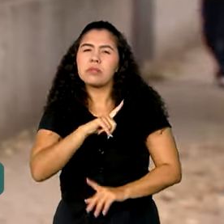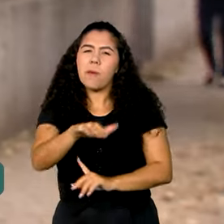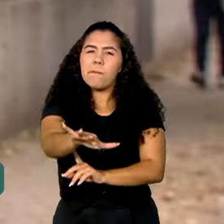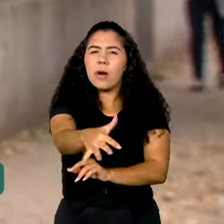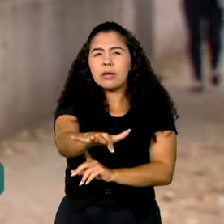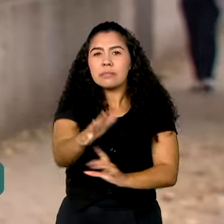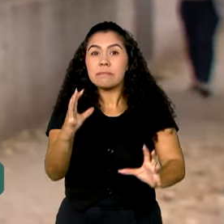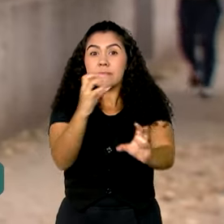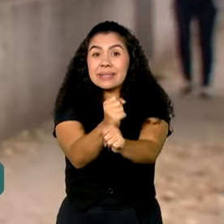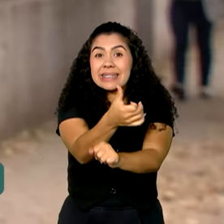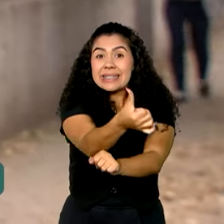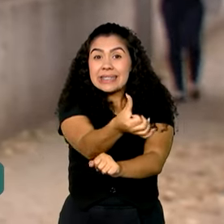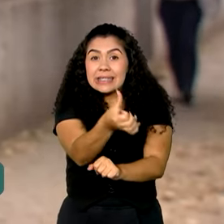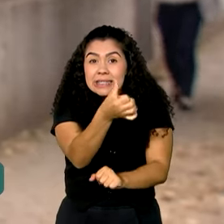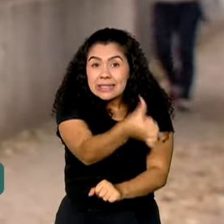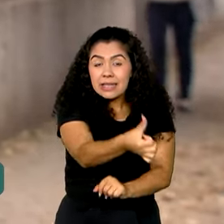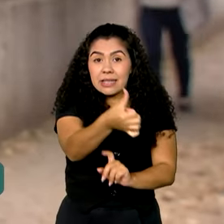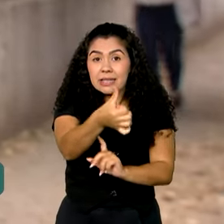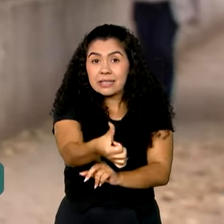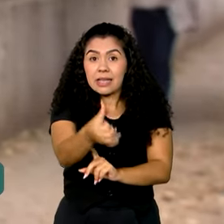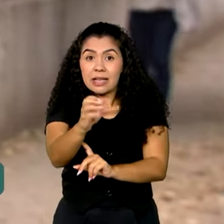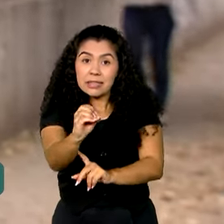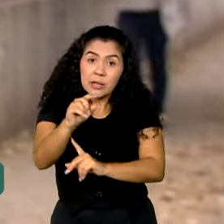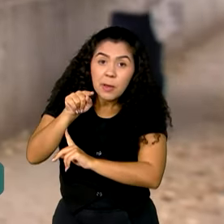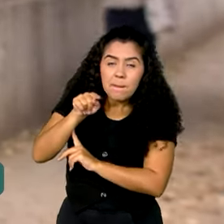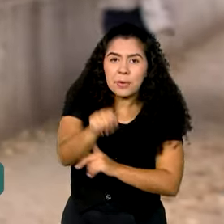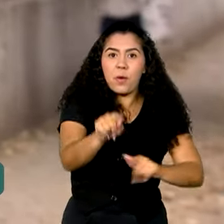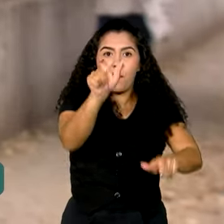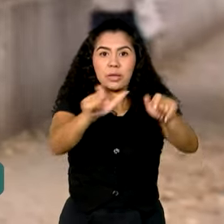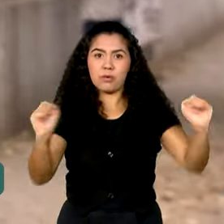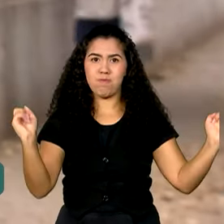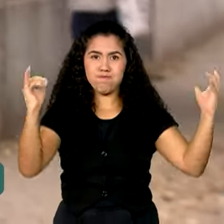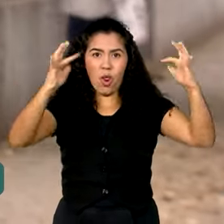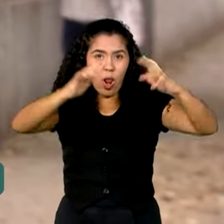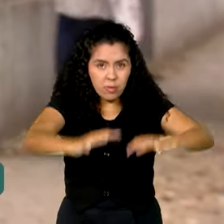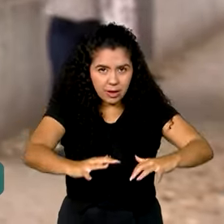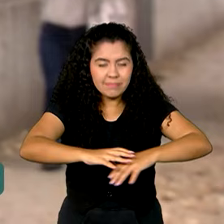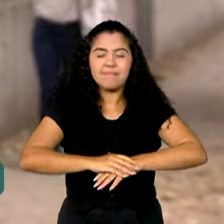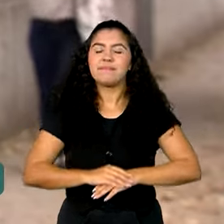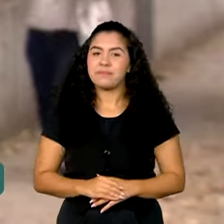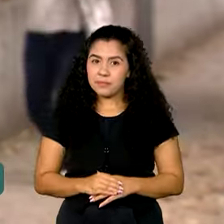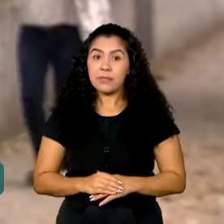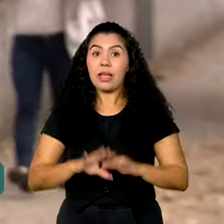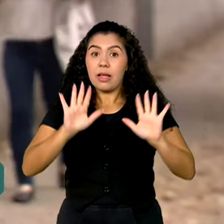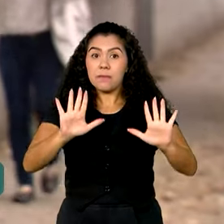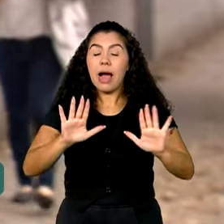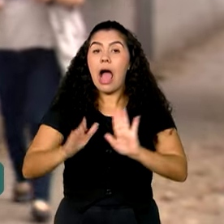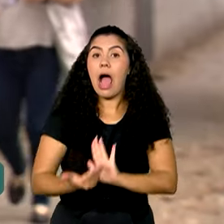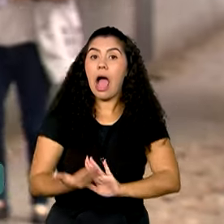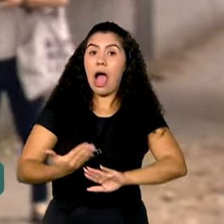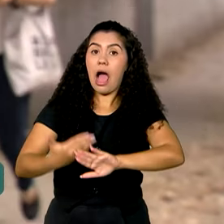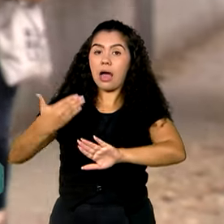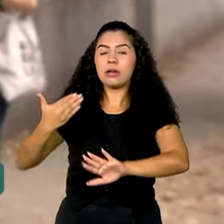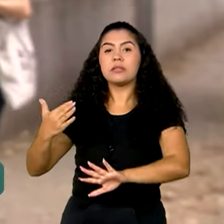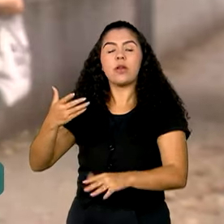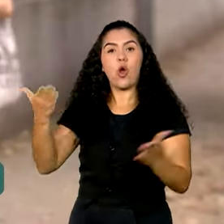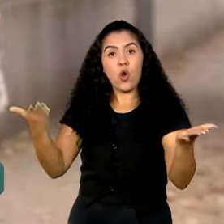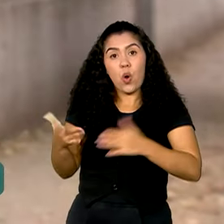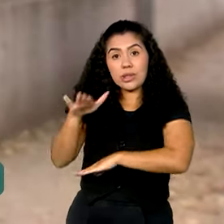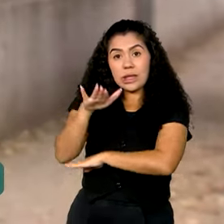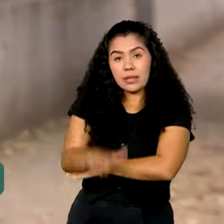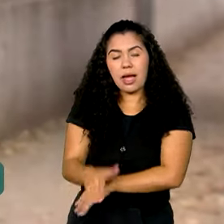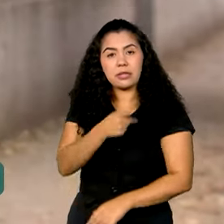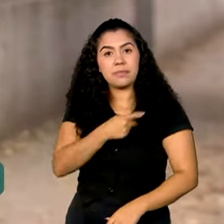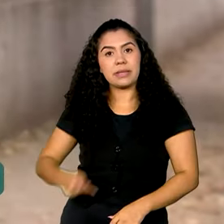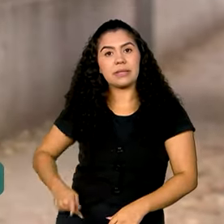reunir 660 mil pessoas. E antes da Bienal, hoje à tarde, o presidente